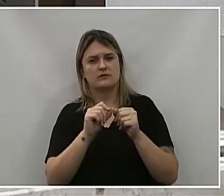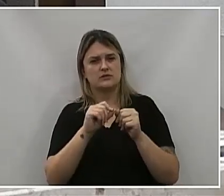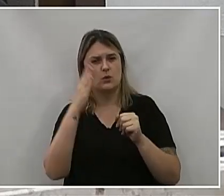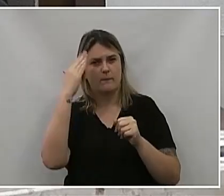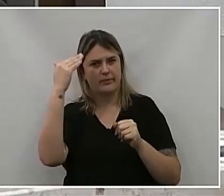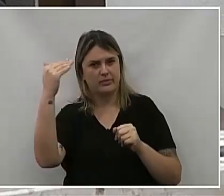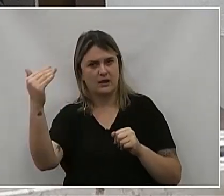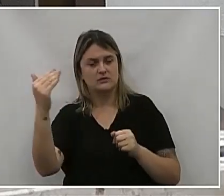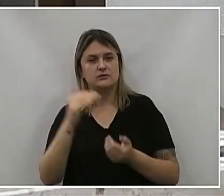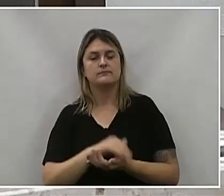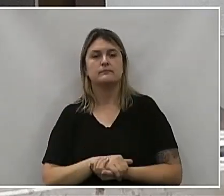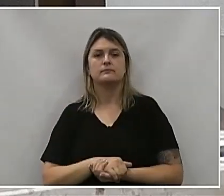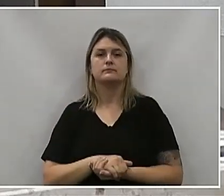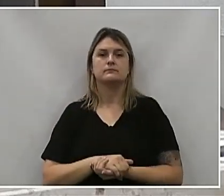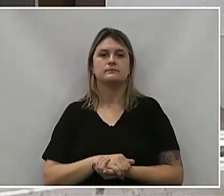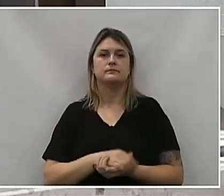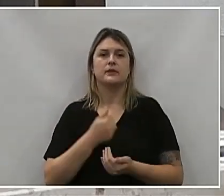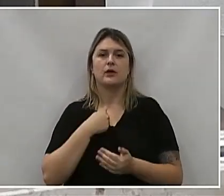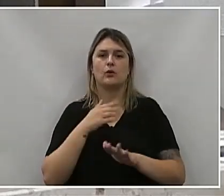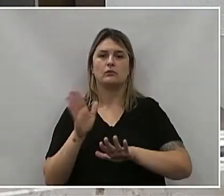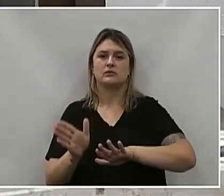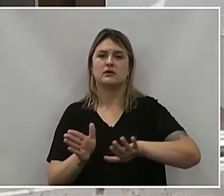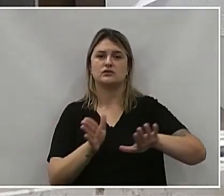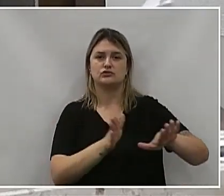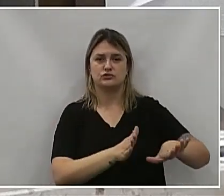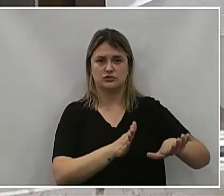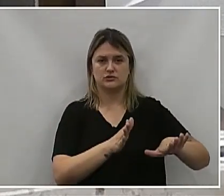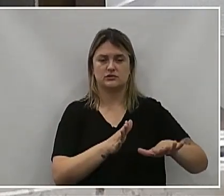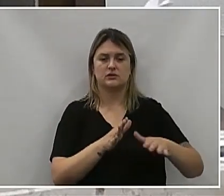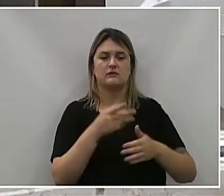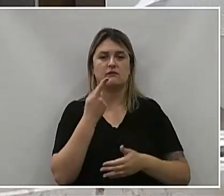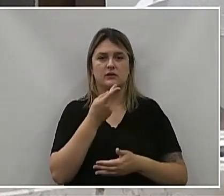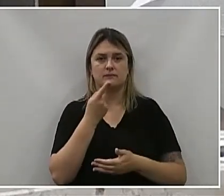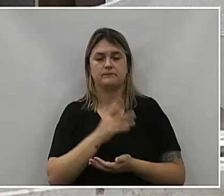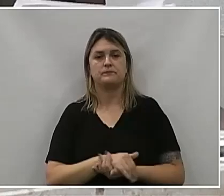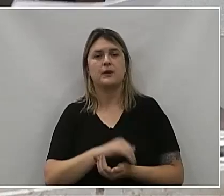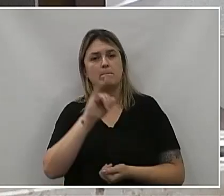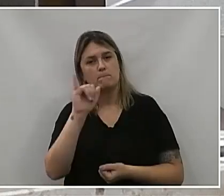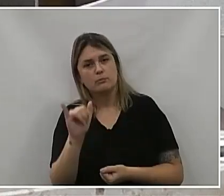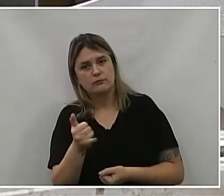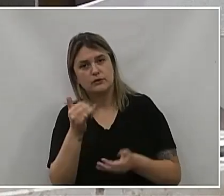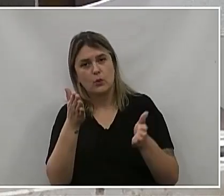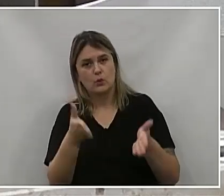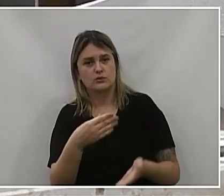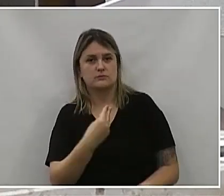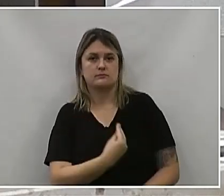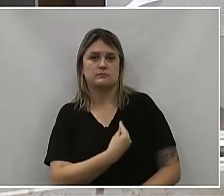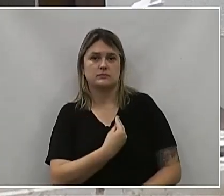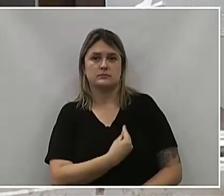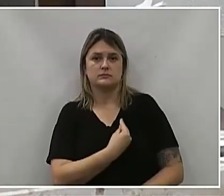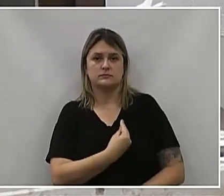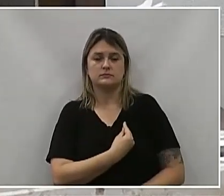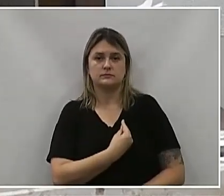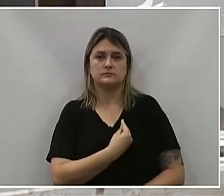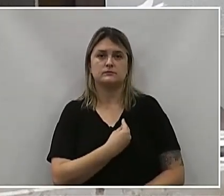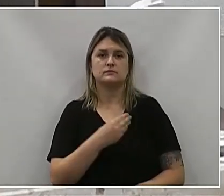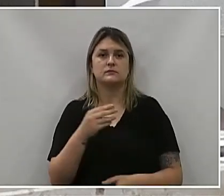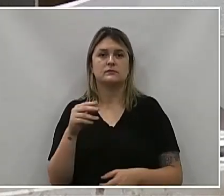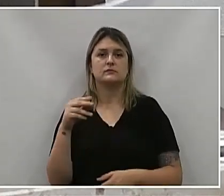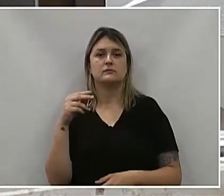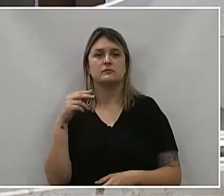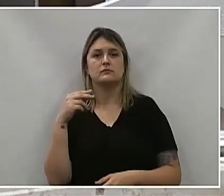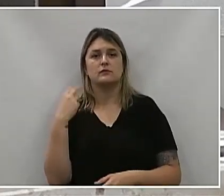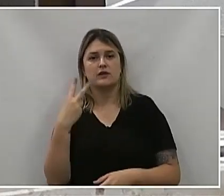homenagens, né, no final da sessão e acabei deixando de me pronunciar. Aproveitando hoje a presença do